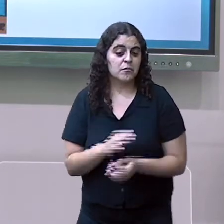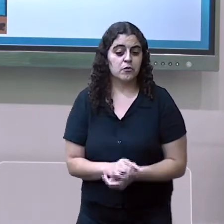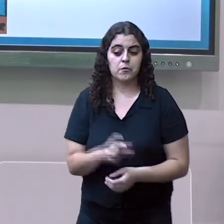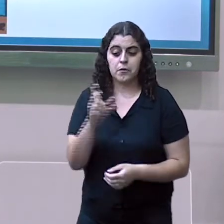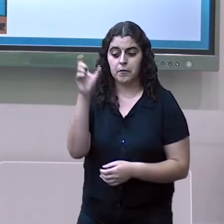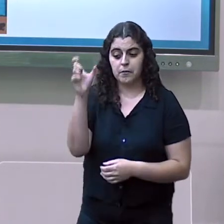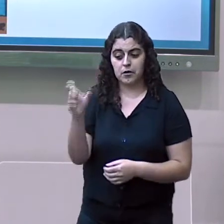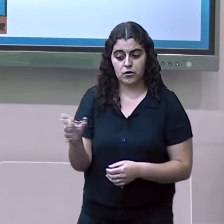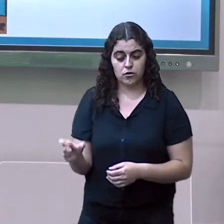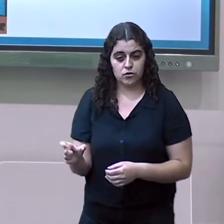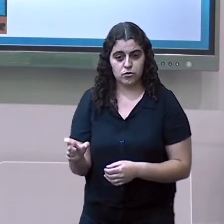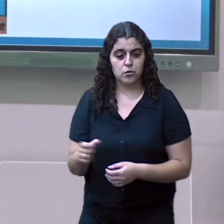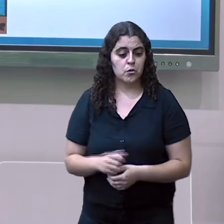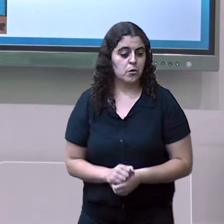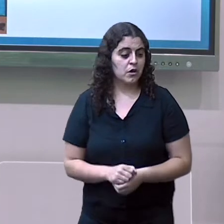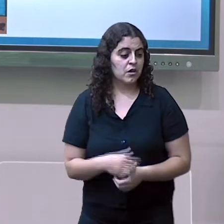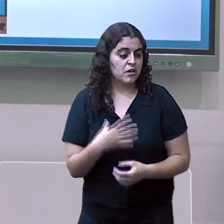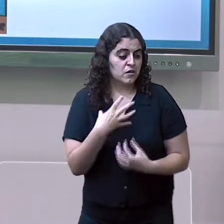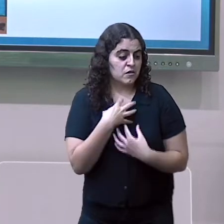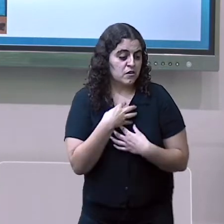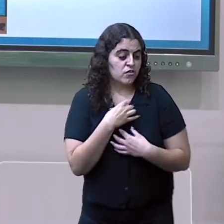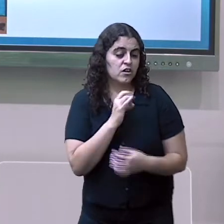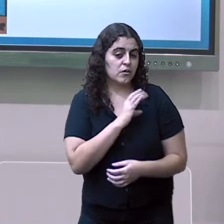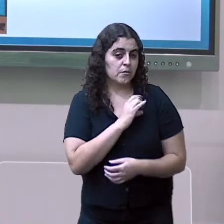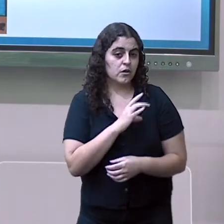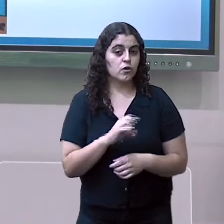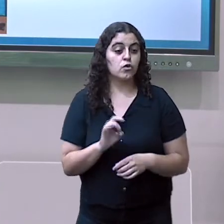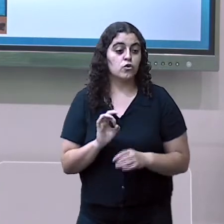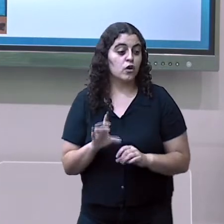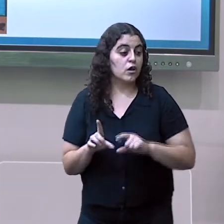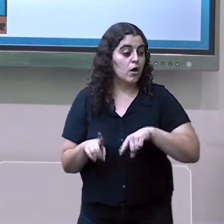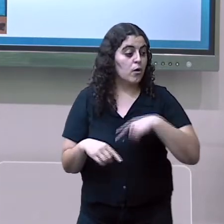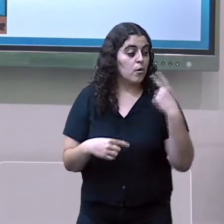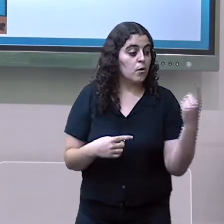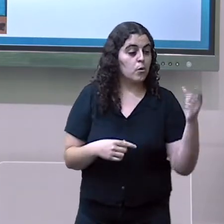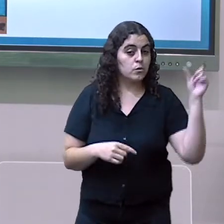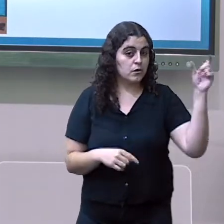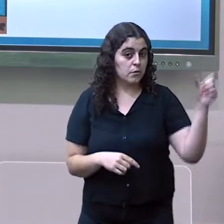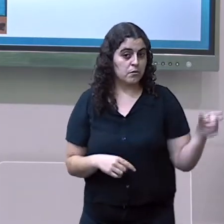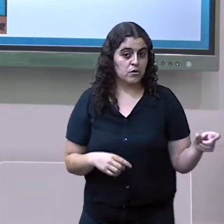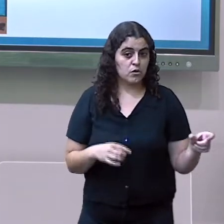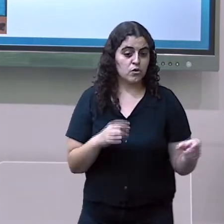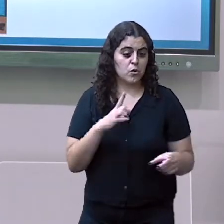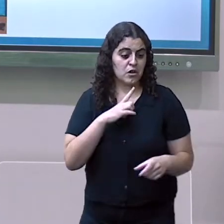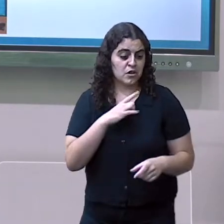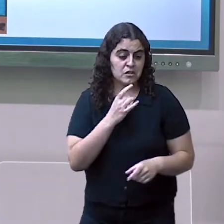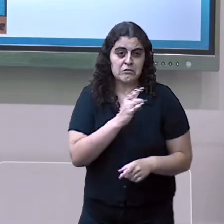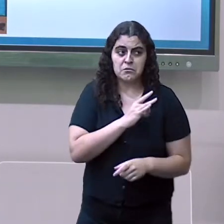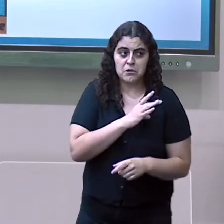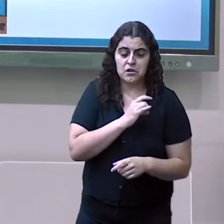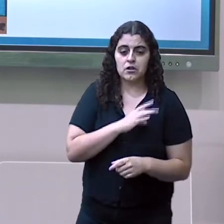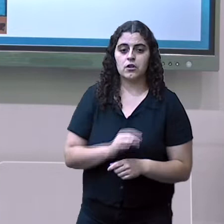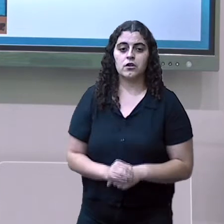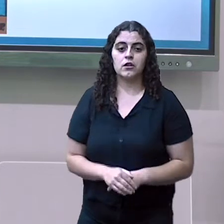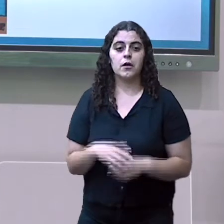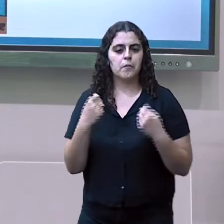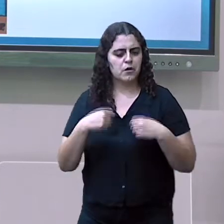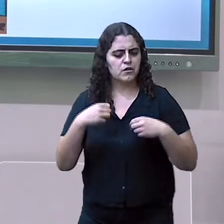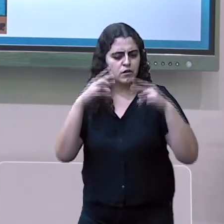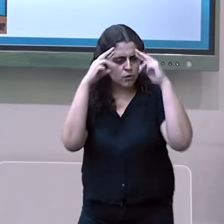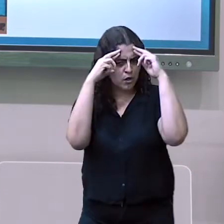pessoa que não tem medo. Se eu tenho medo, ou se a outra pessoa tem medo, eu tenho